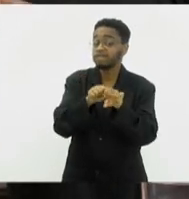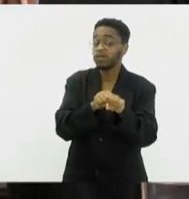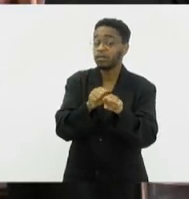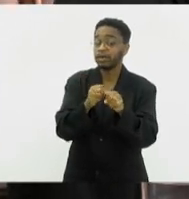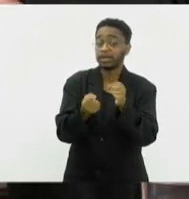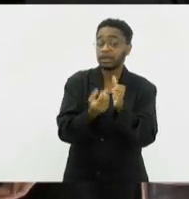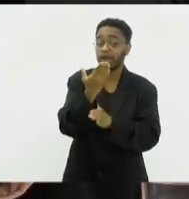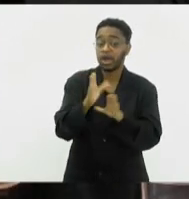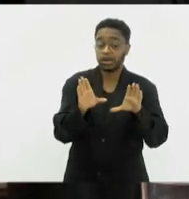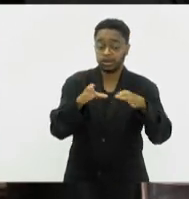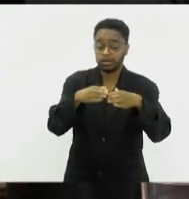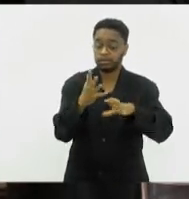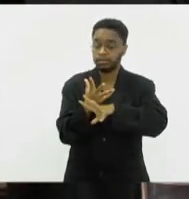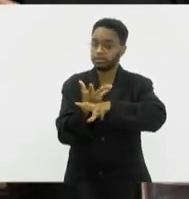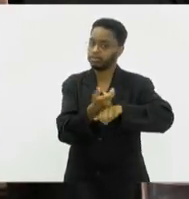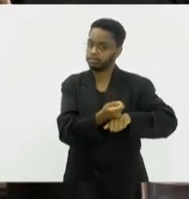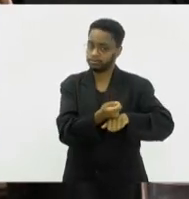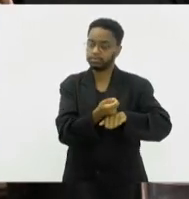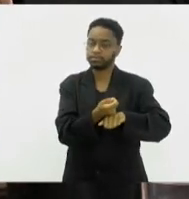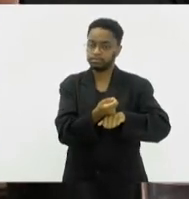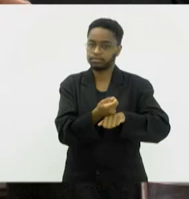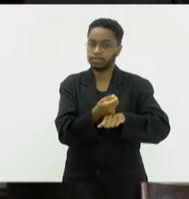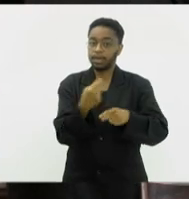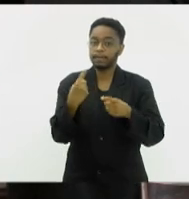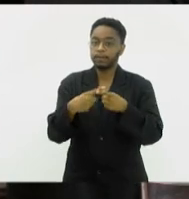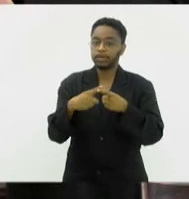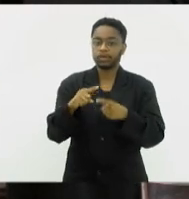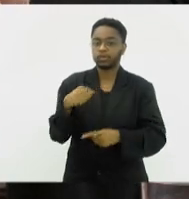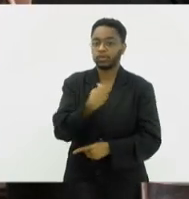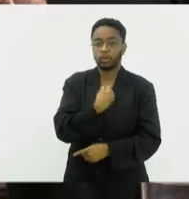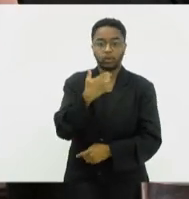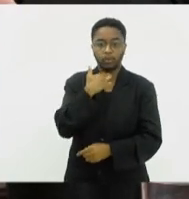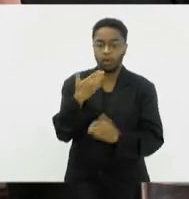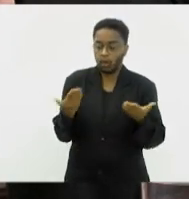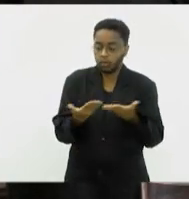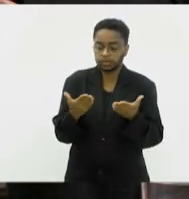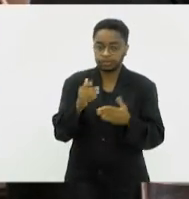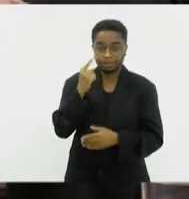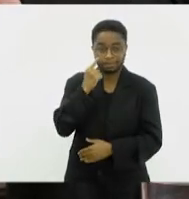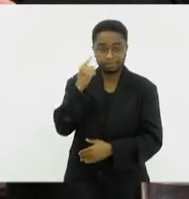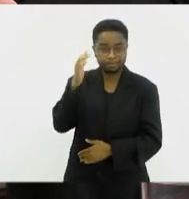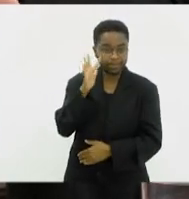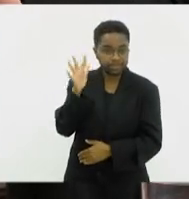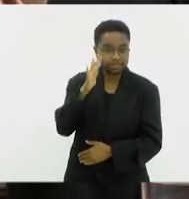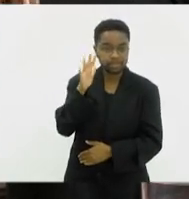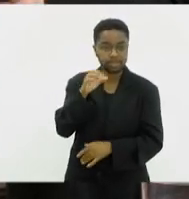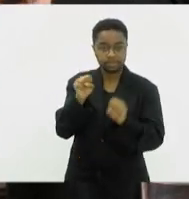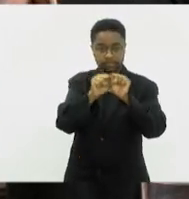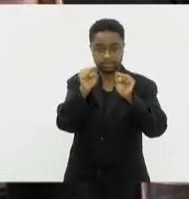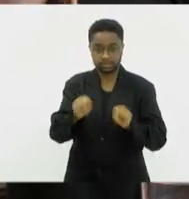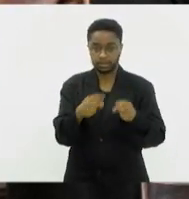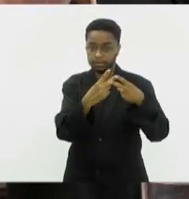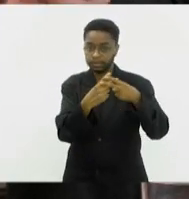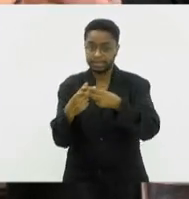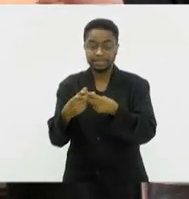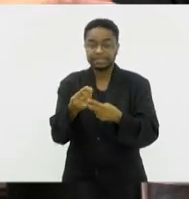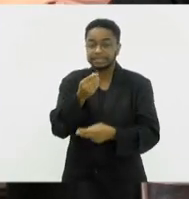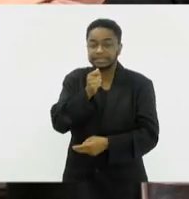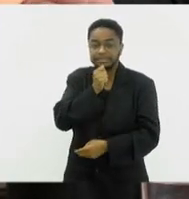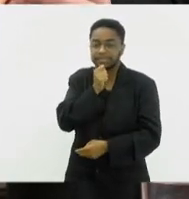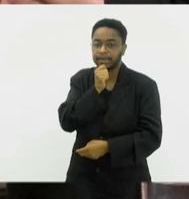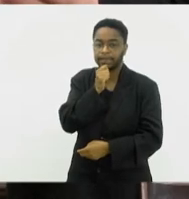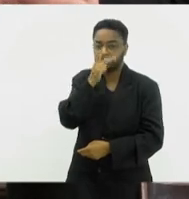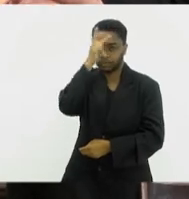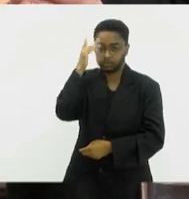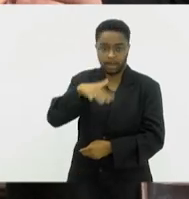equipe multidisciplinar. A gente não pode hoje pensar, né, o sistema penal sem especialistas